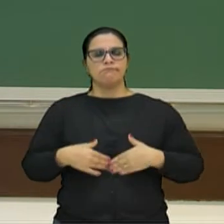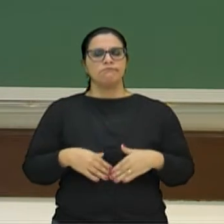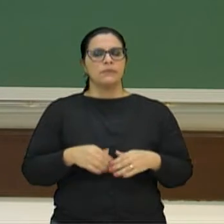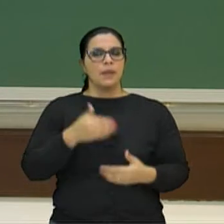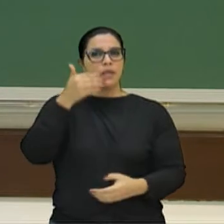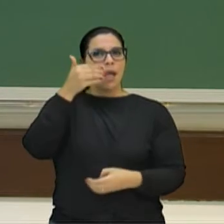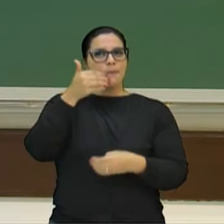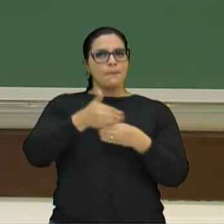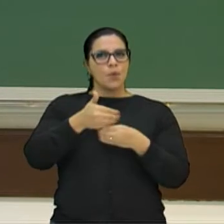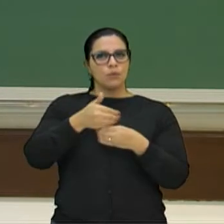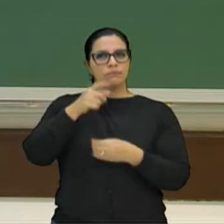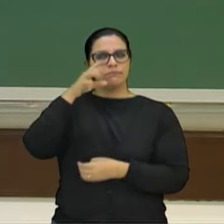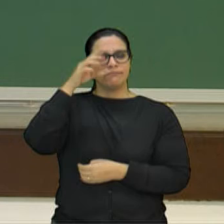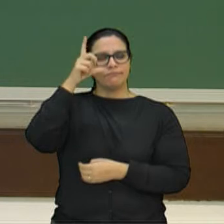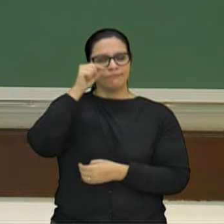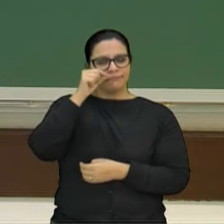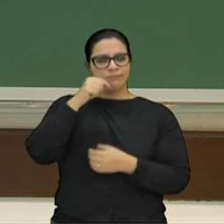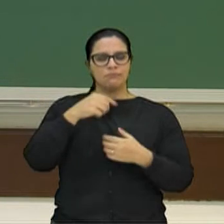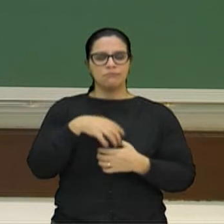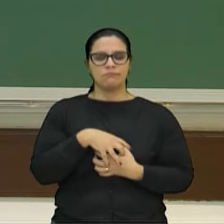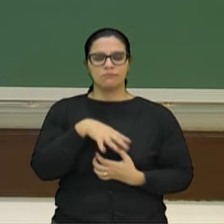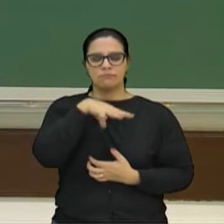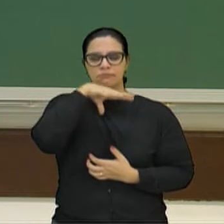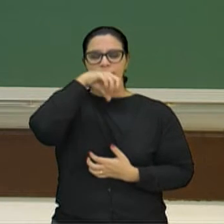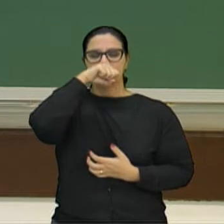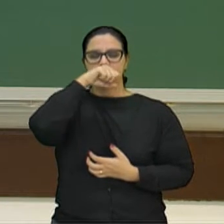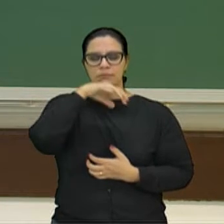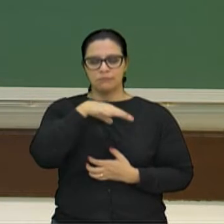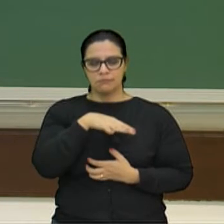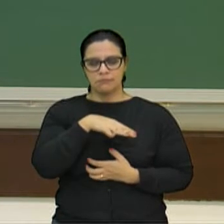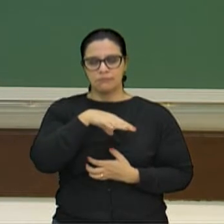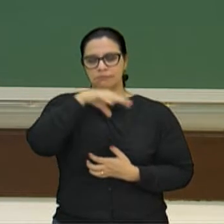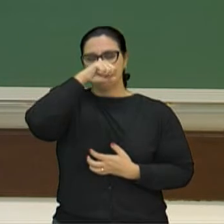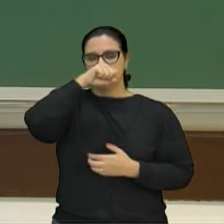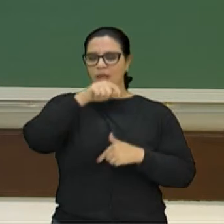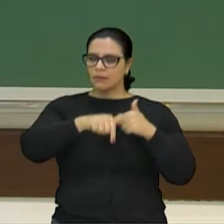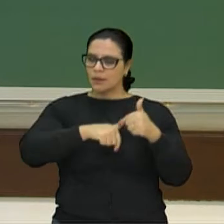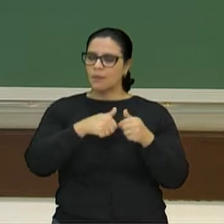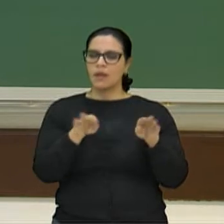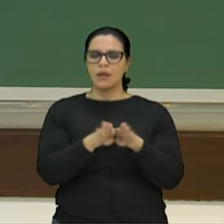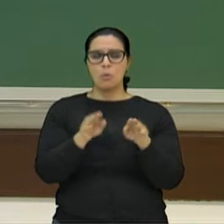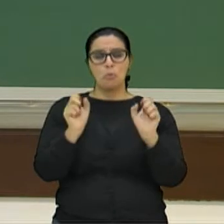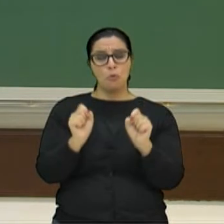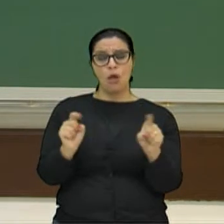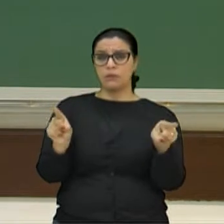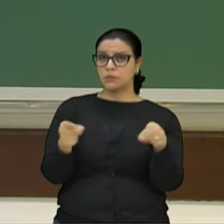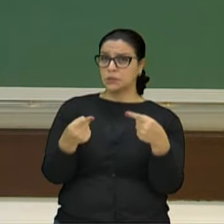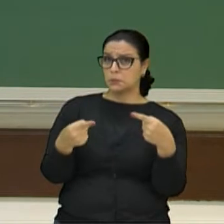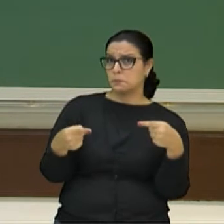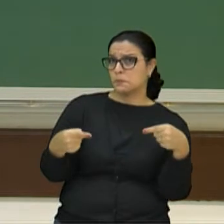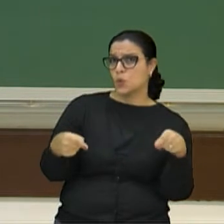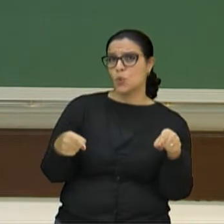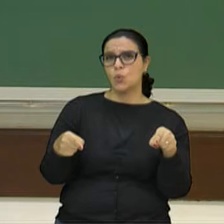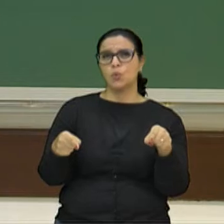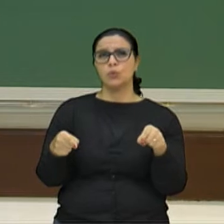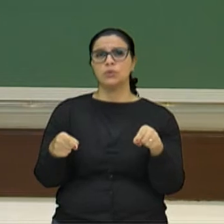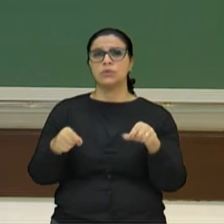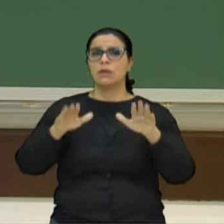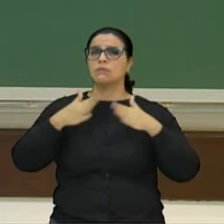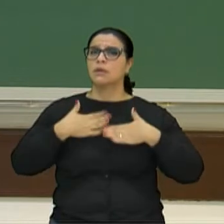olhos, concentra na respiração, trabalha bastante a respiração. Pode colocar uma música de fundo